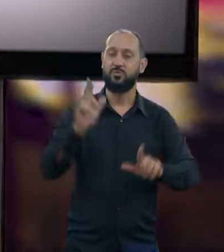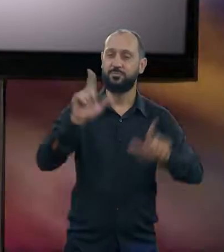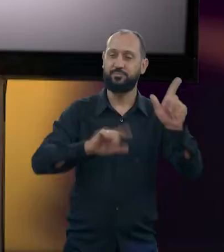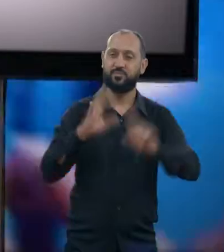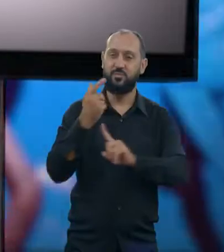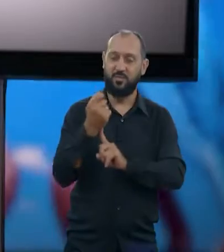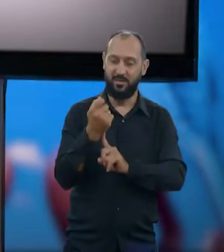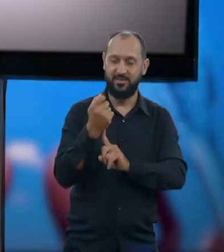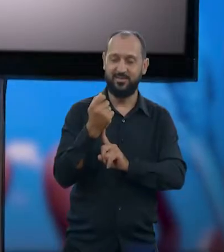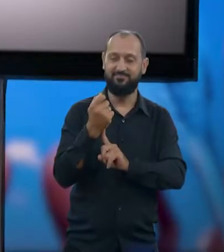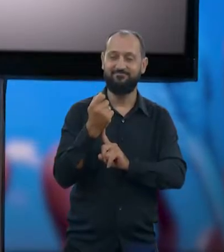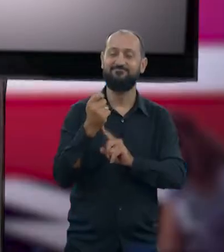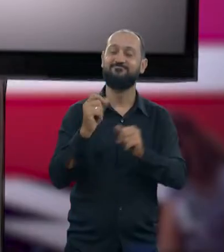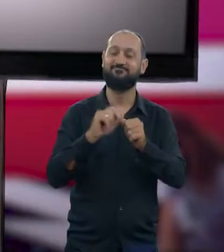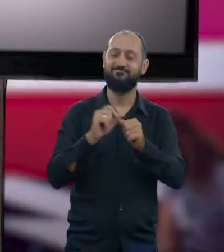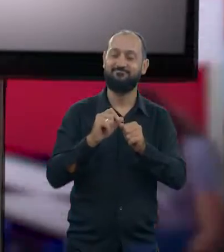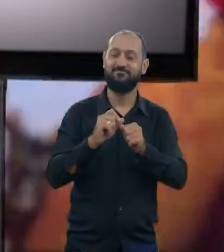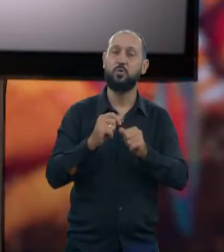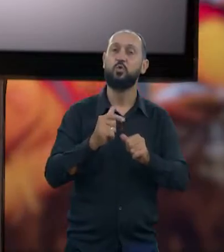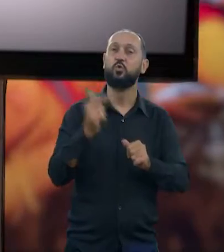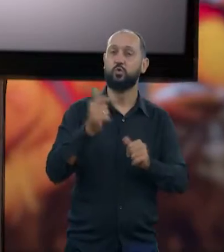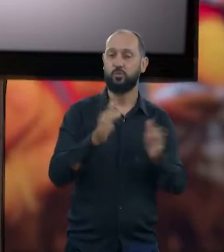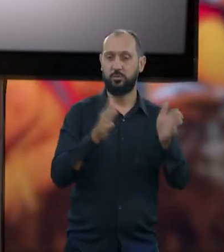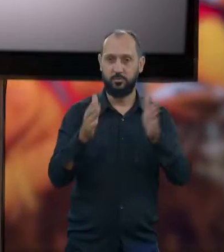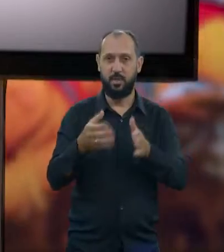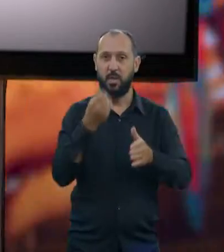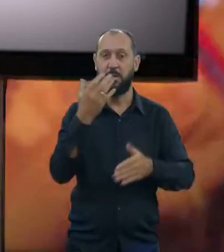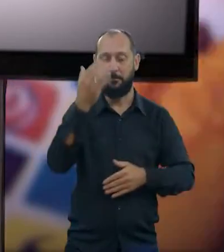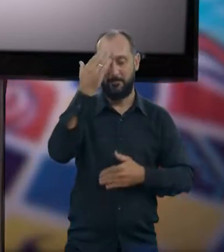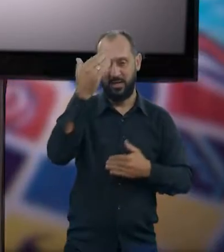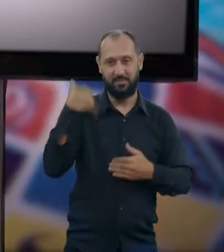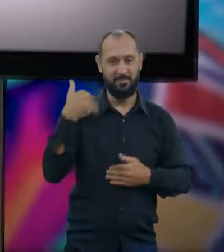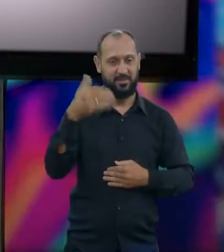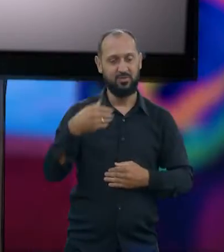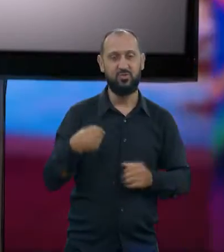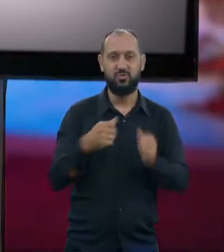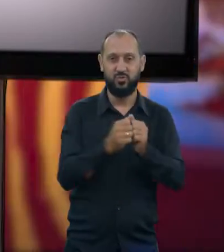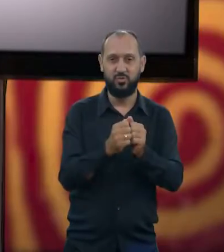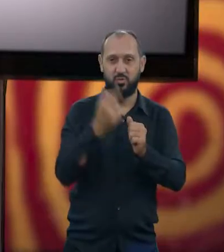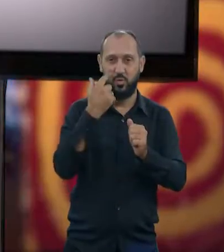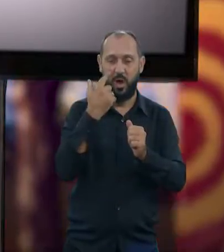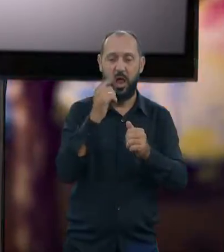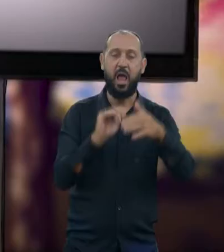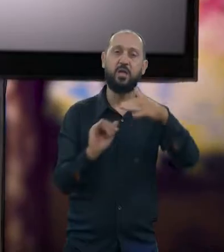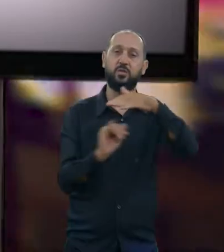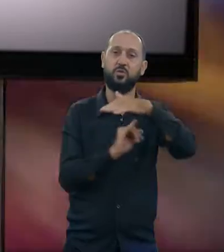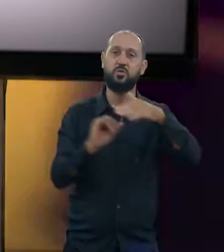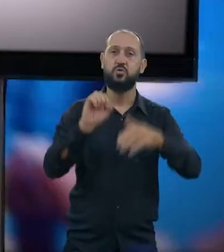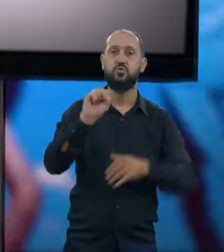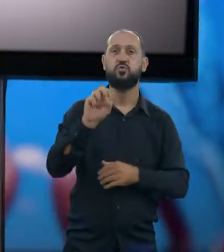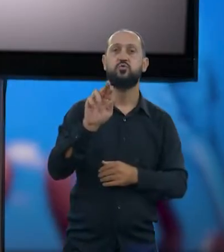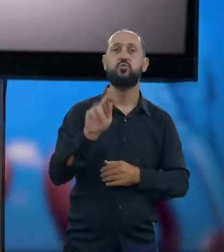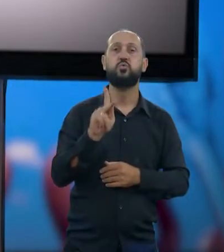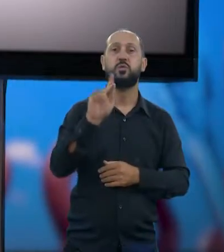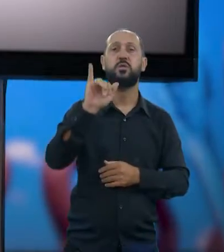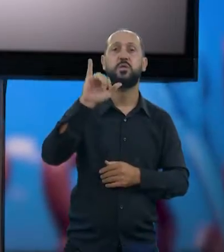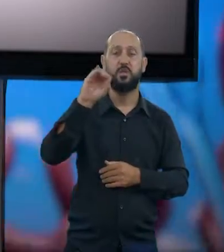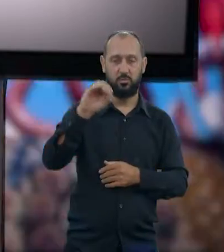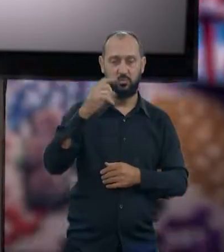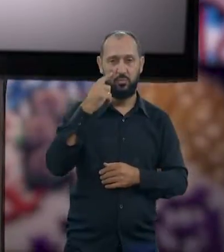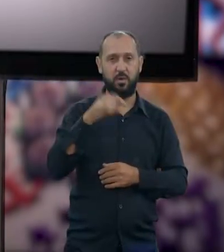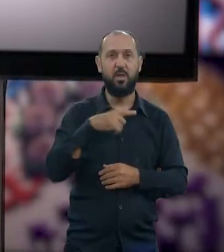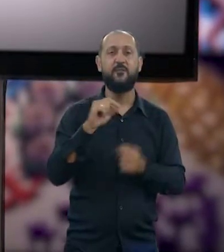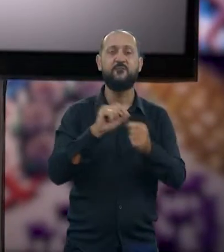O Fazendo Arte volta ao segundo bloco. Muito obrigado pela sua companhia. A organização Sukio Mahikari é um